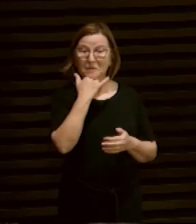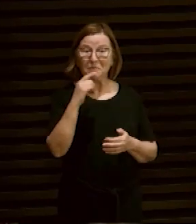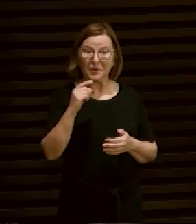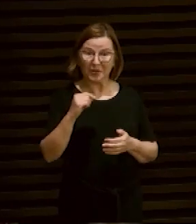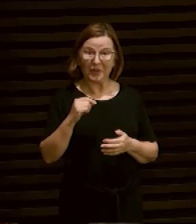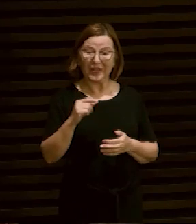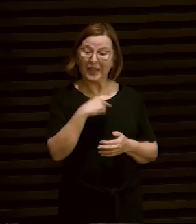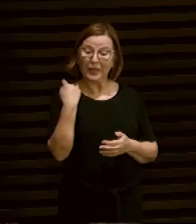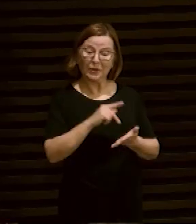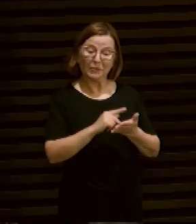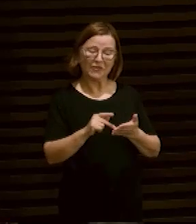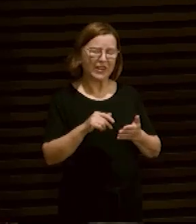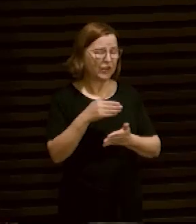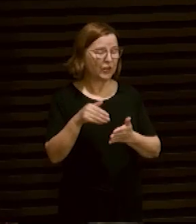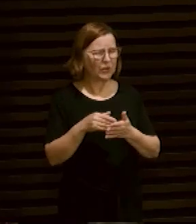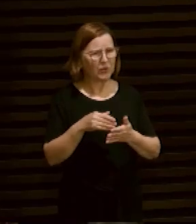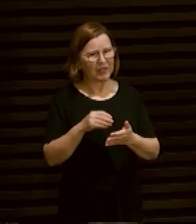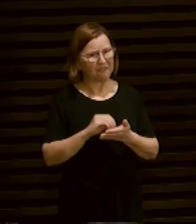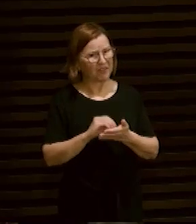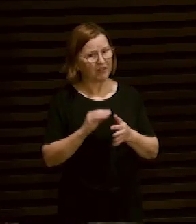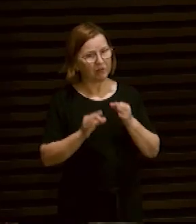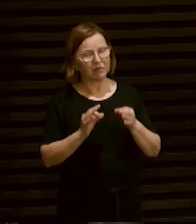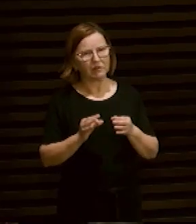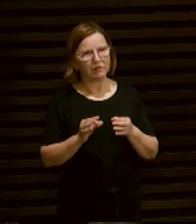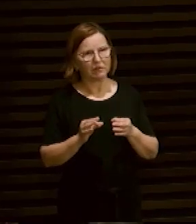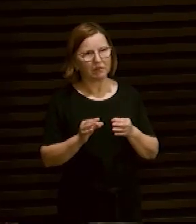injustiça. Quanto pecado ficou agora?